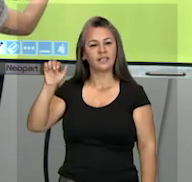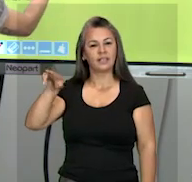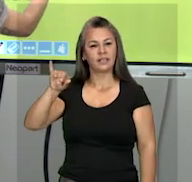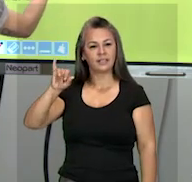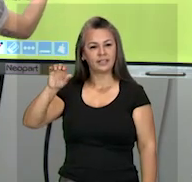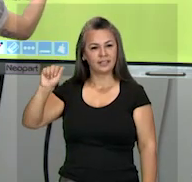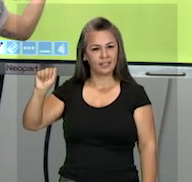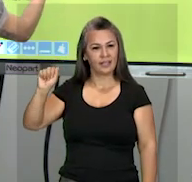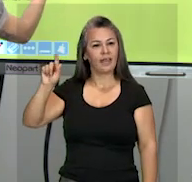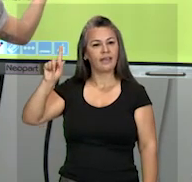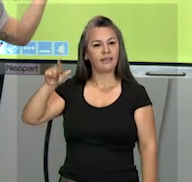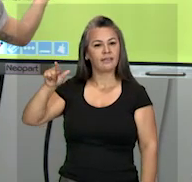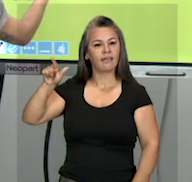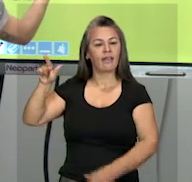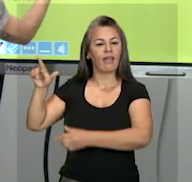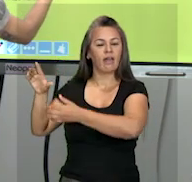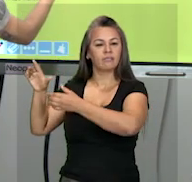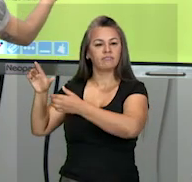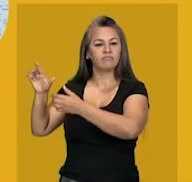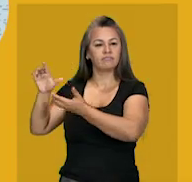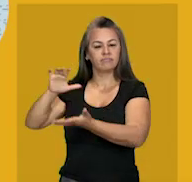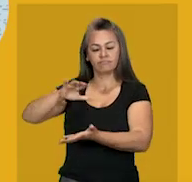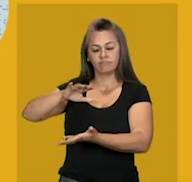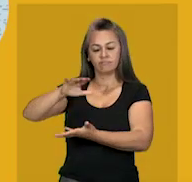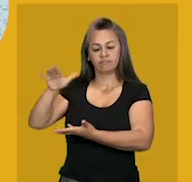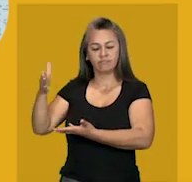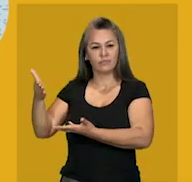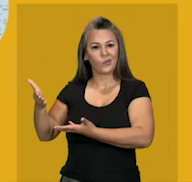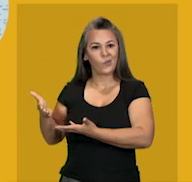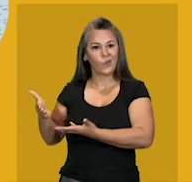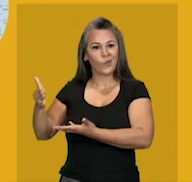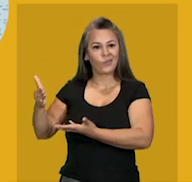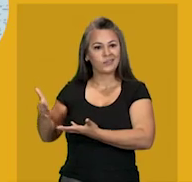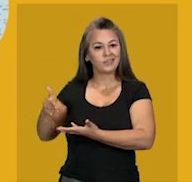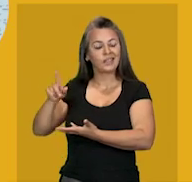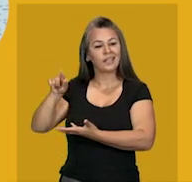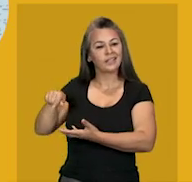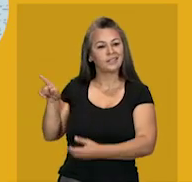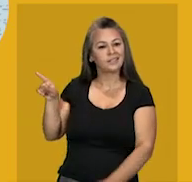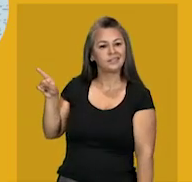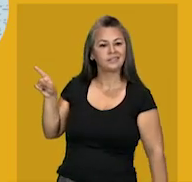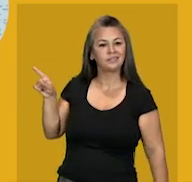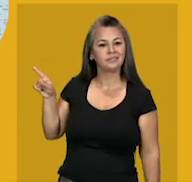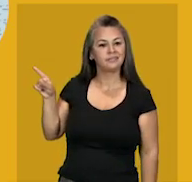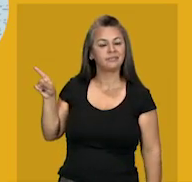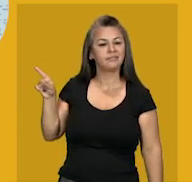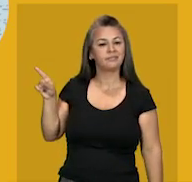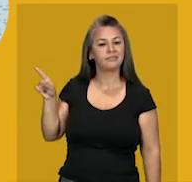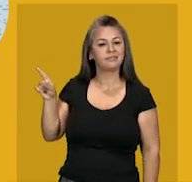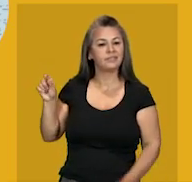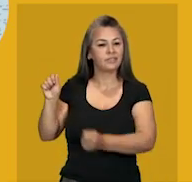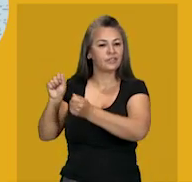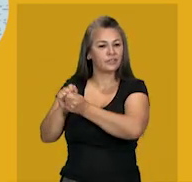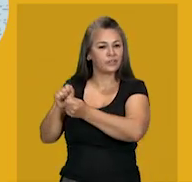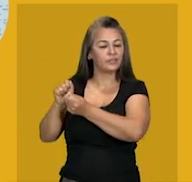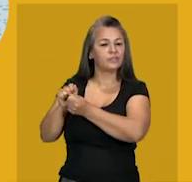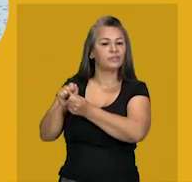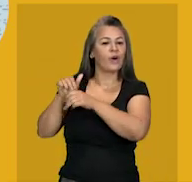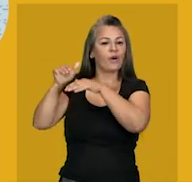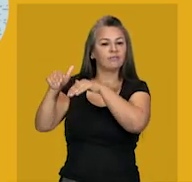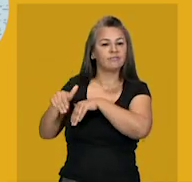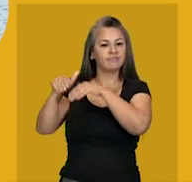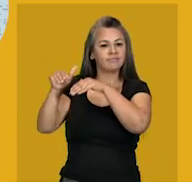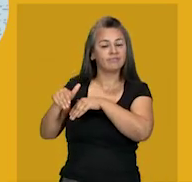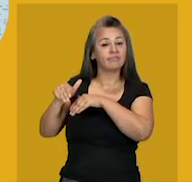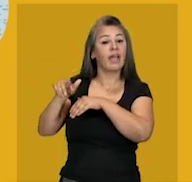formado principalmente aqui pela Austrália, que é o maiorzão de todos, junto com a ilha da Tasmânia aqui embaixo. A Austrália é